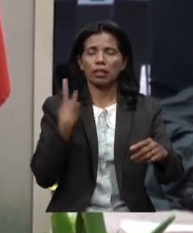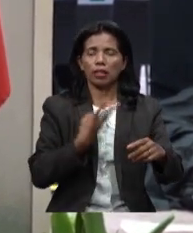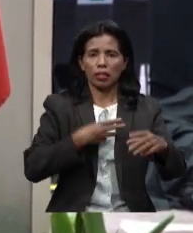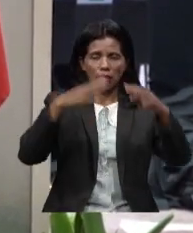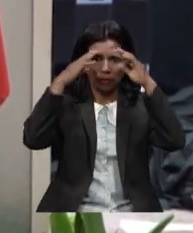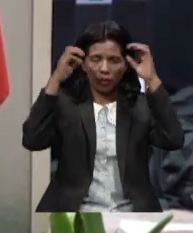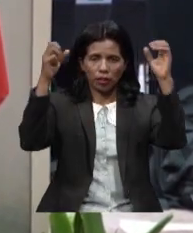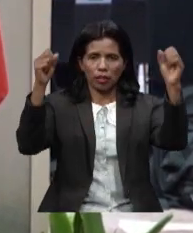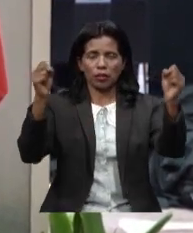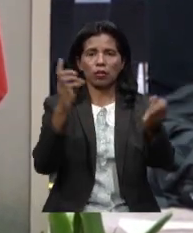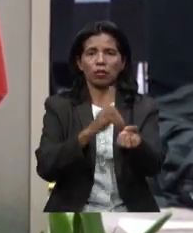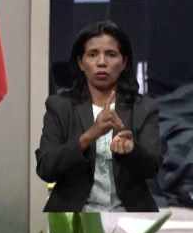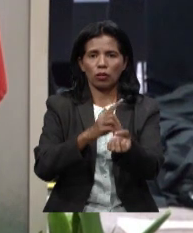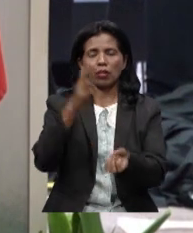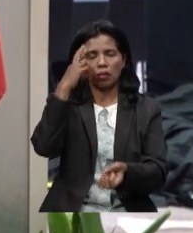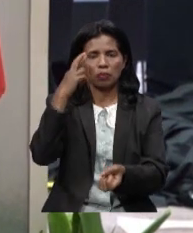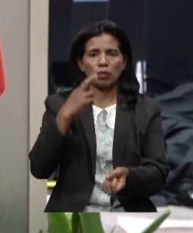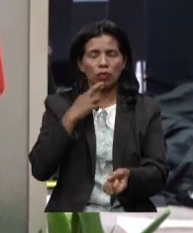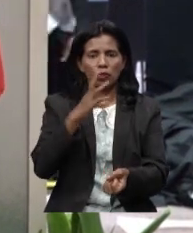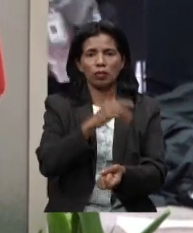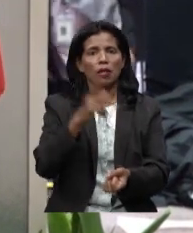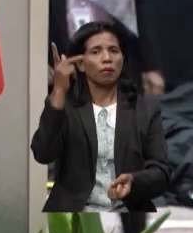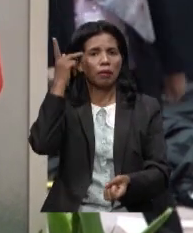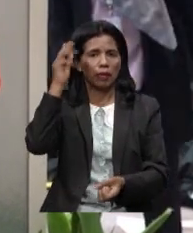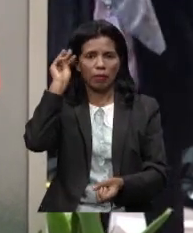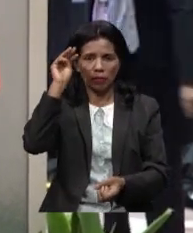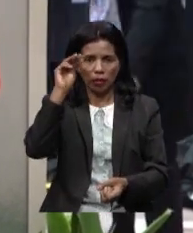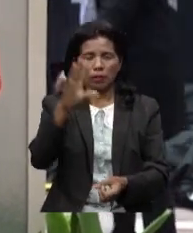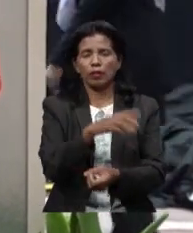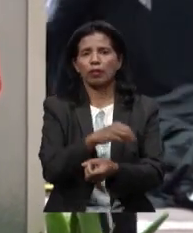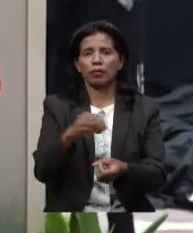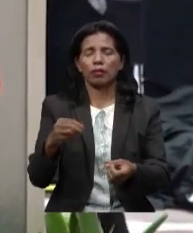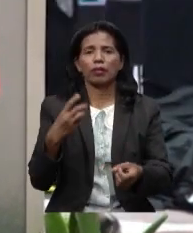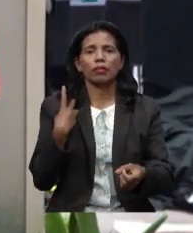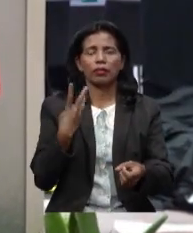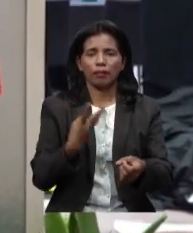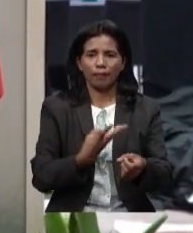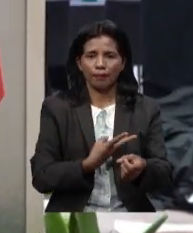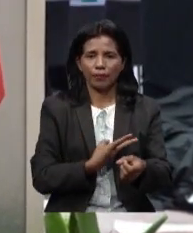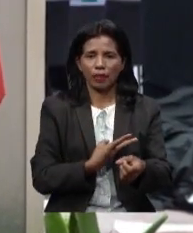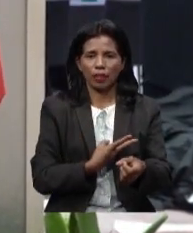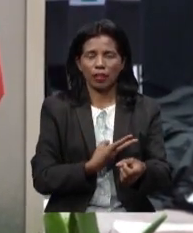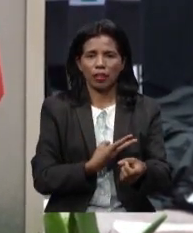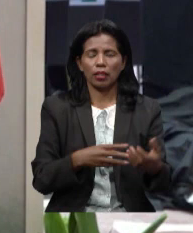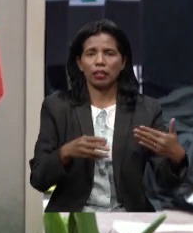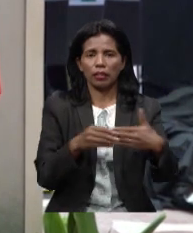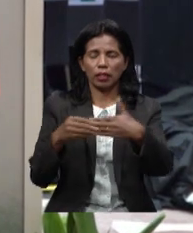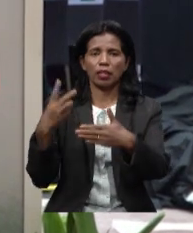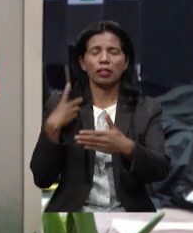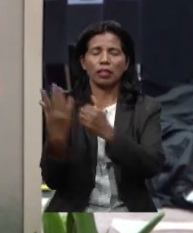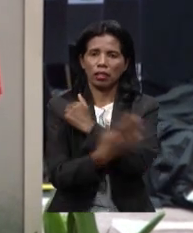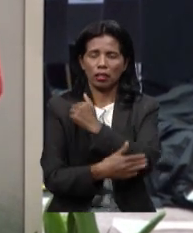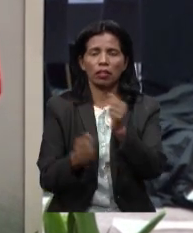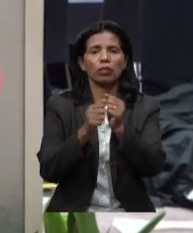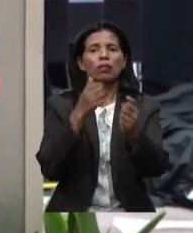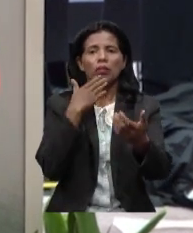presidente Dr. Ramos Horta nomos a primeiro ministro ne be maka durante ne lidera na itanian rai ho di dia